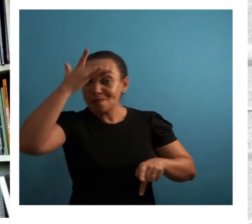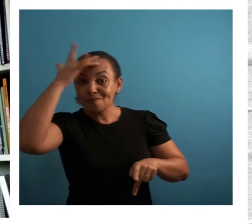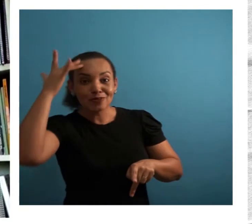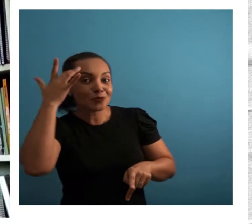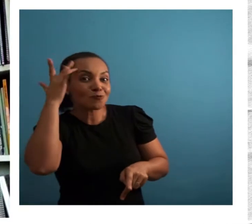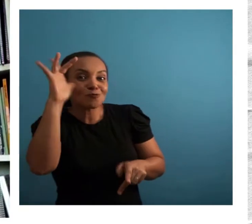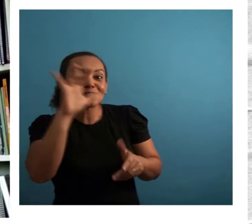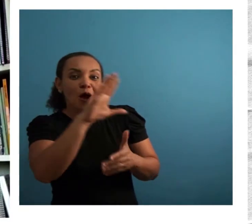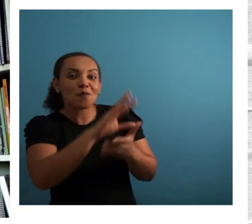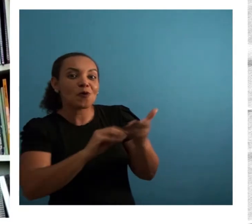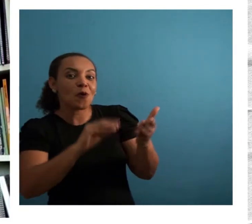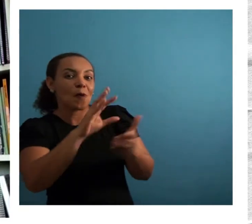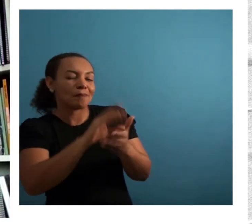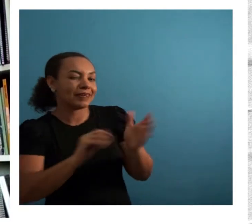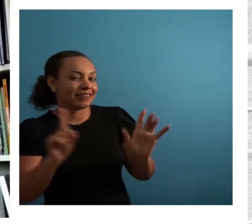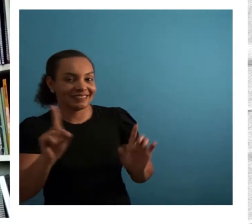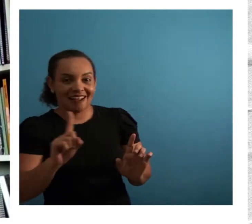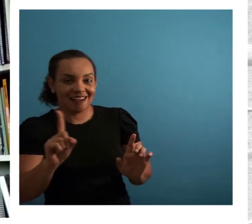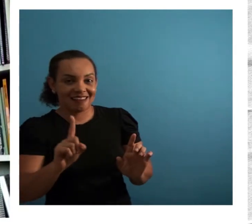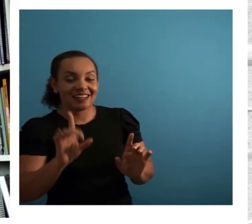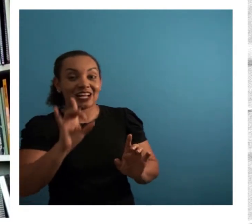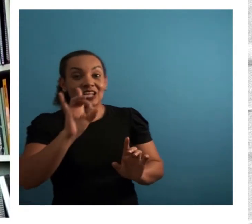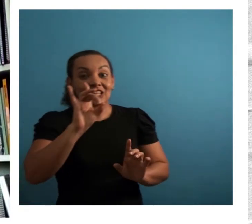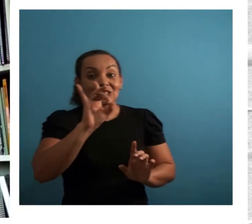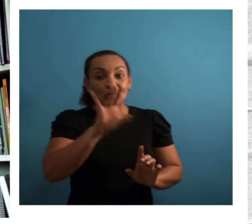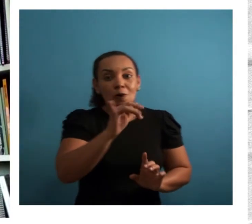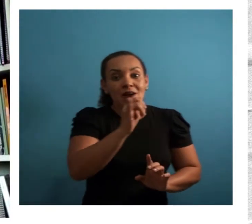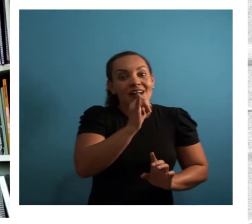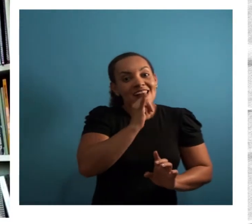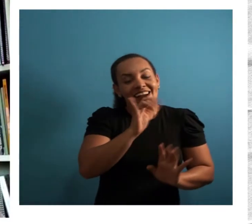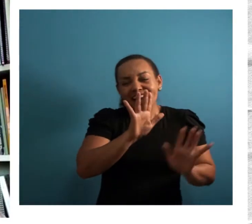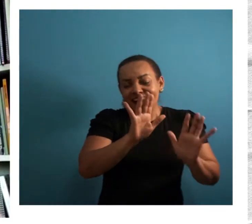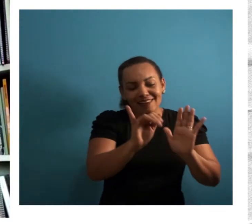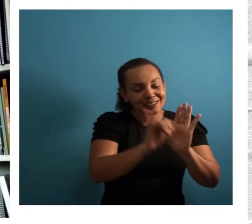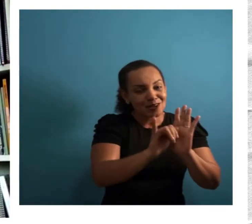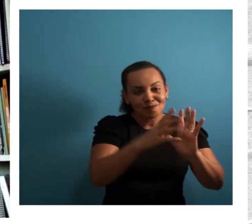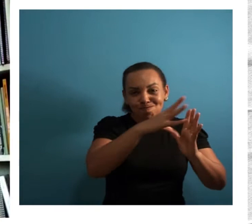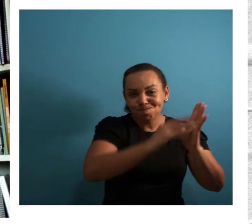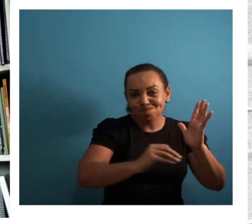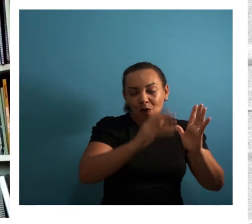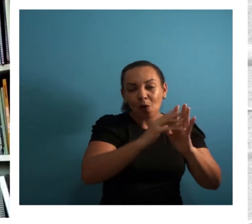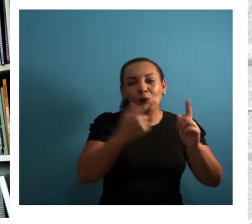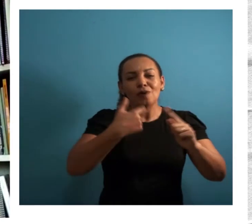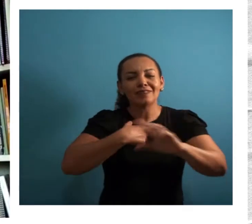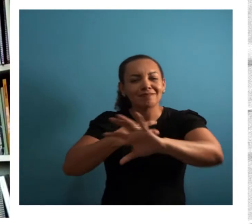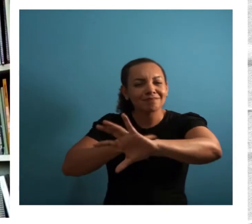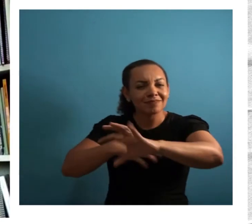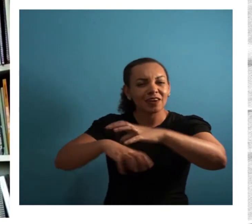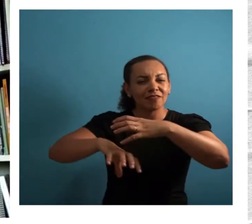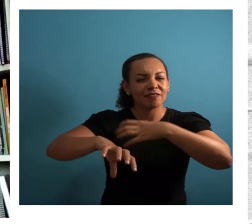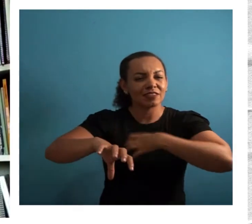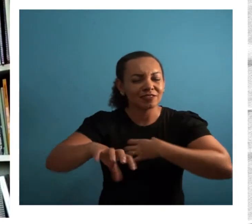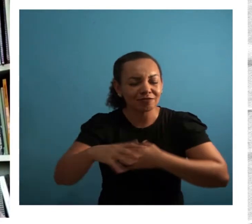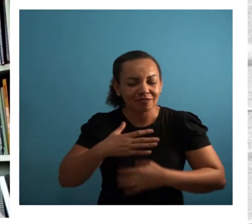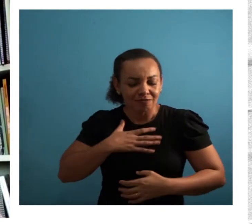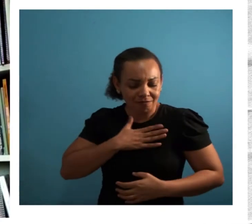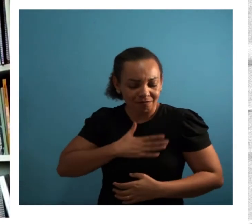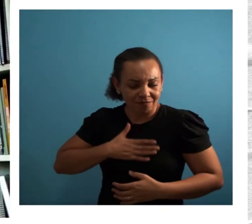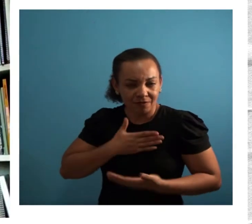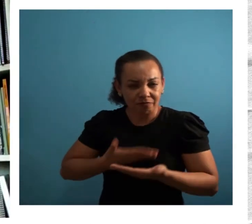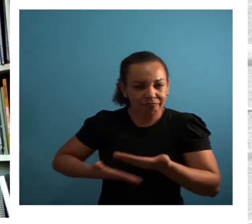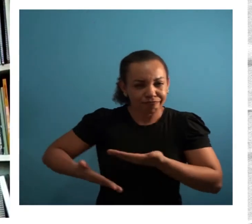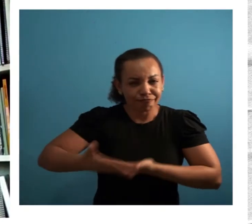e só as movimentos populares sabem fazer dessa forma porque a uma afetividade entre os seus membros a um